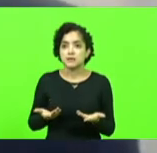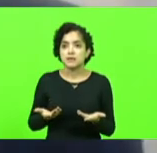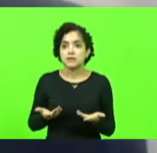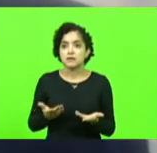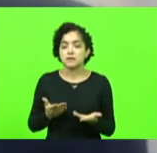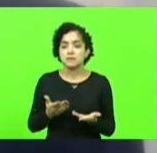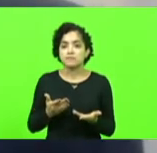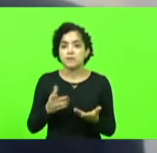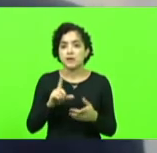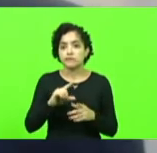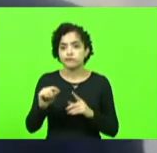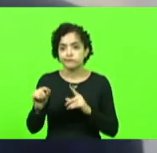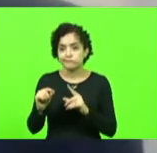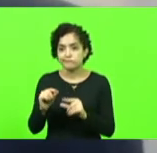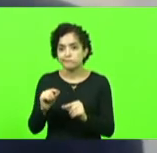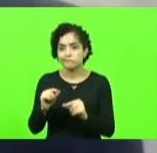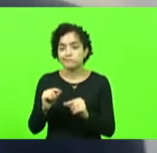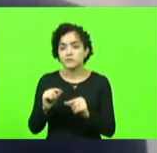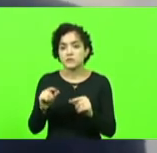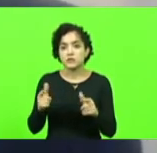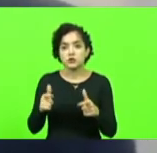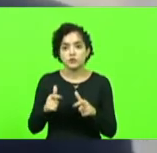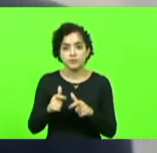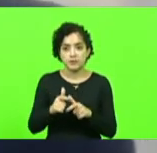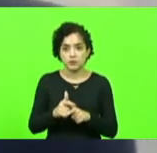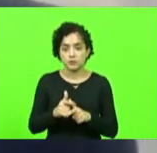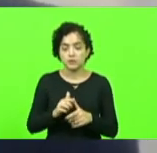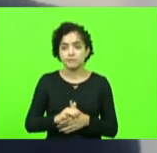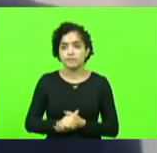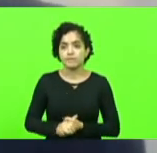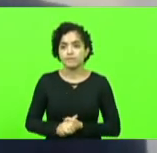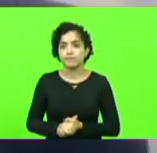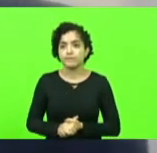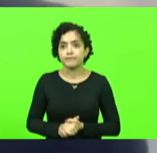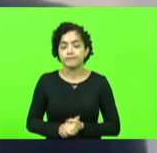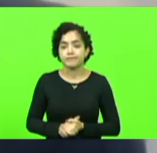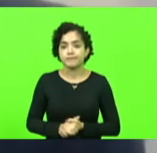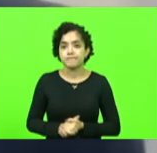evadindo dos nossos serviços públicos.